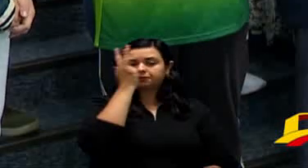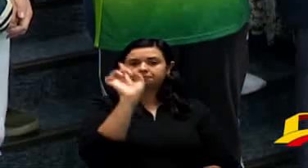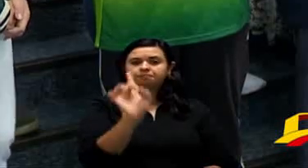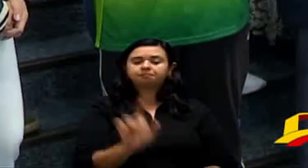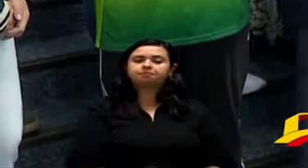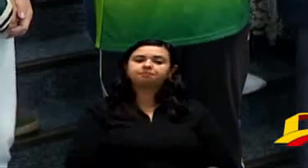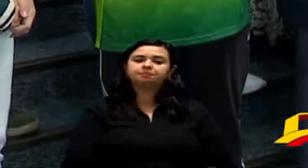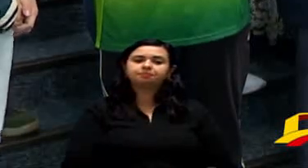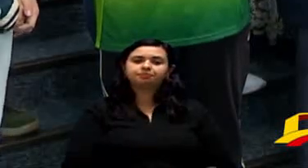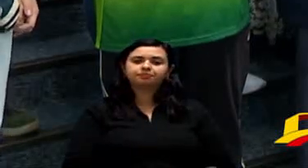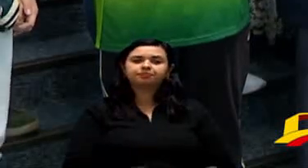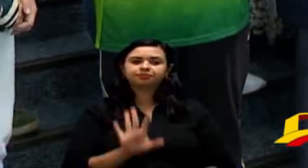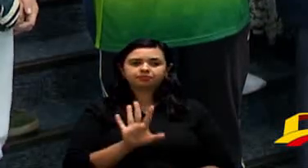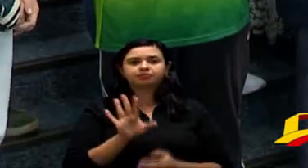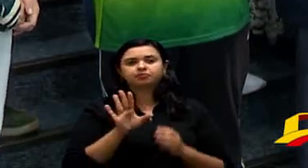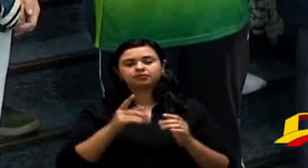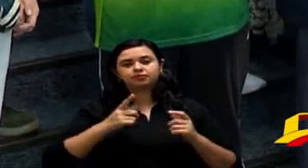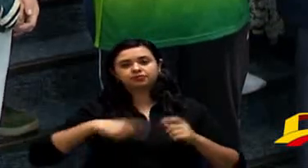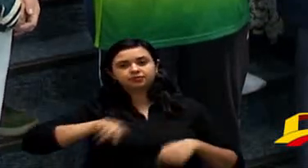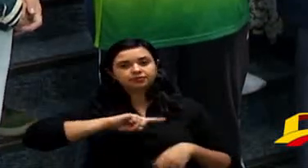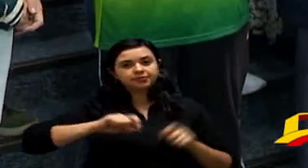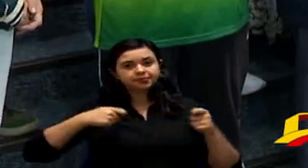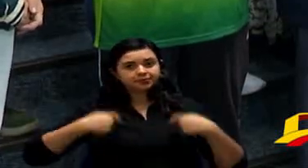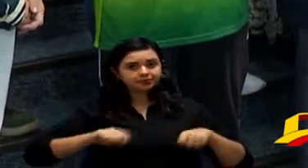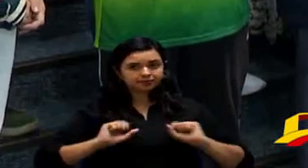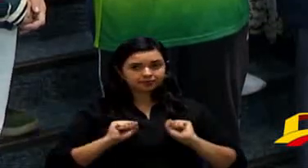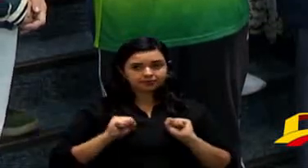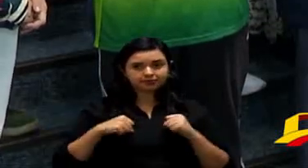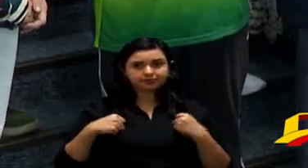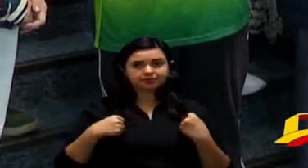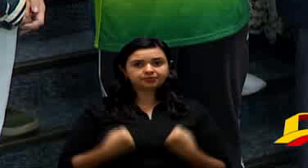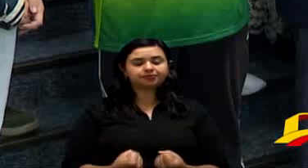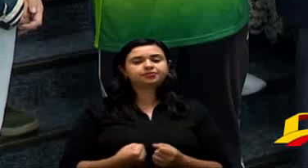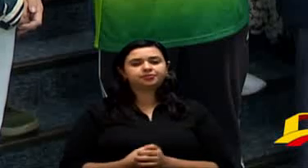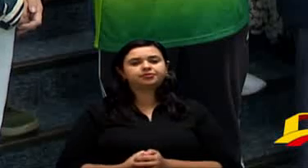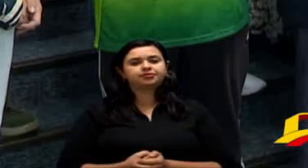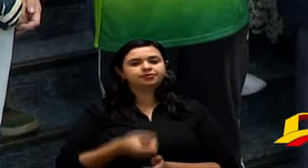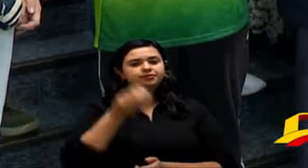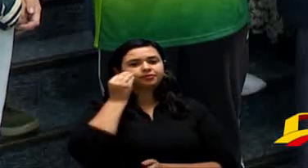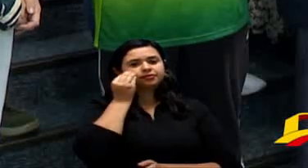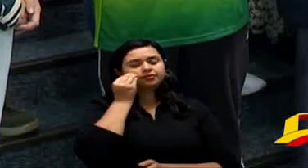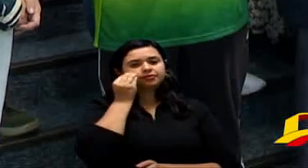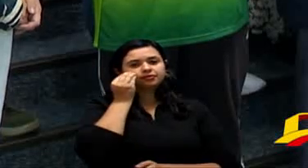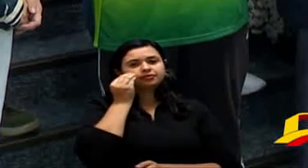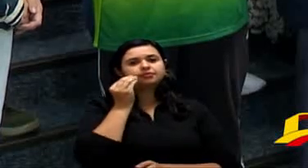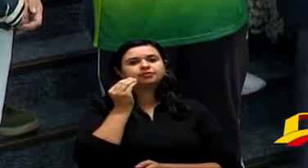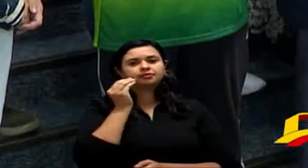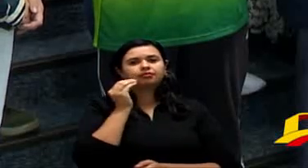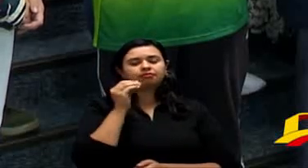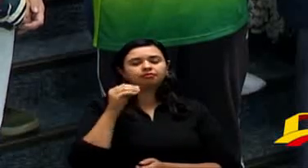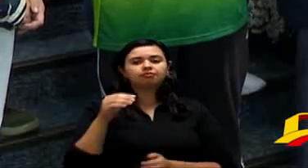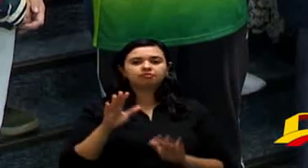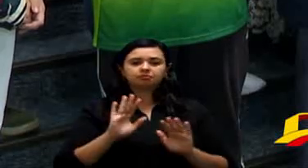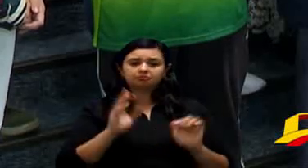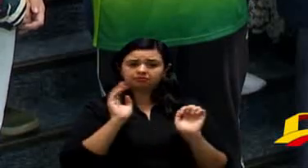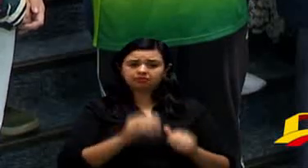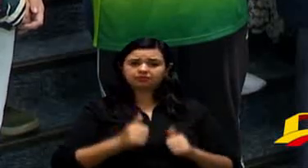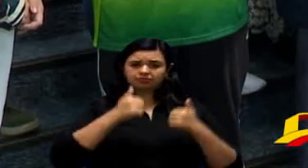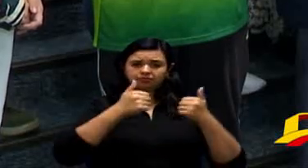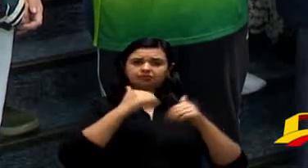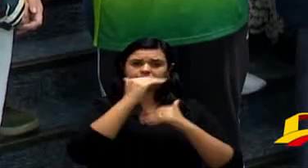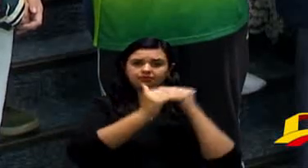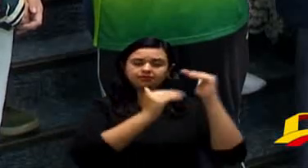toda a humanidade mas nós temos que fazer o exercício de fazer com que as coisas possam acontecer e que possamos